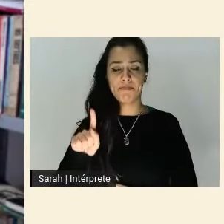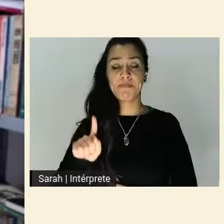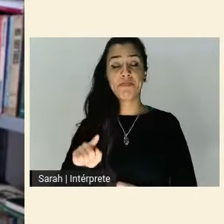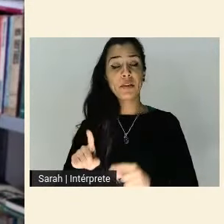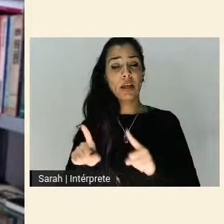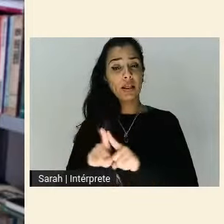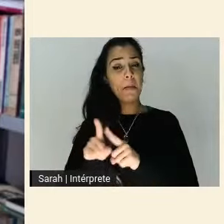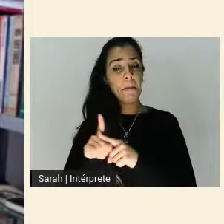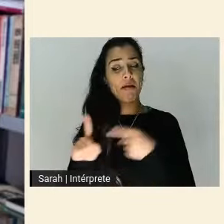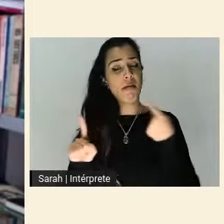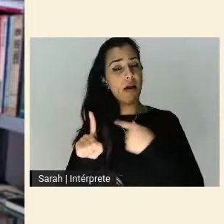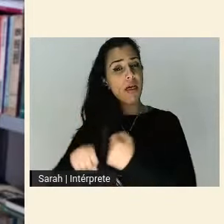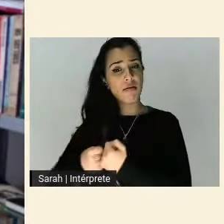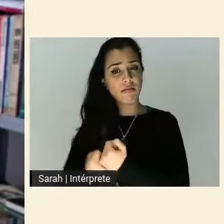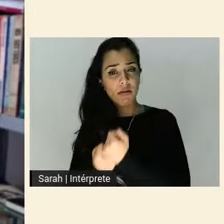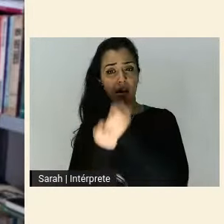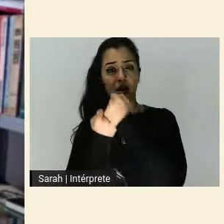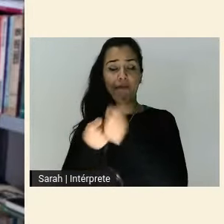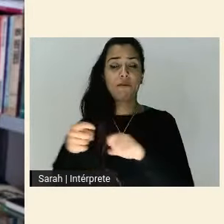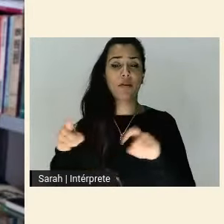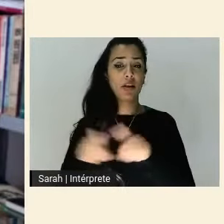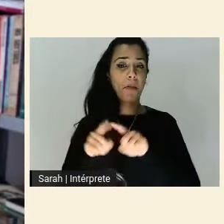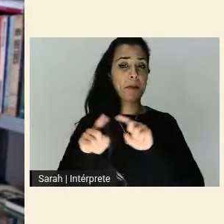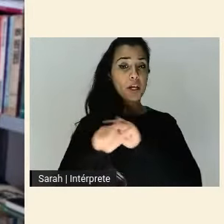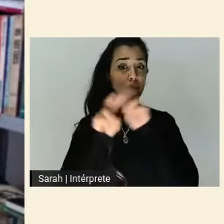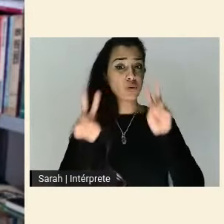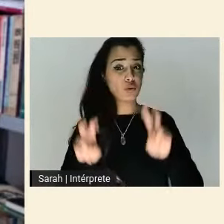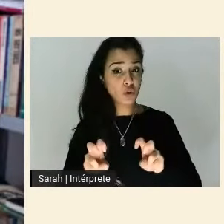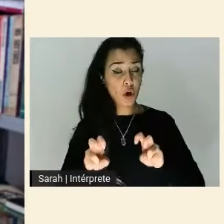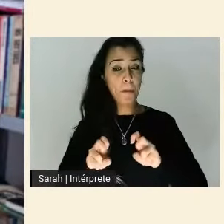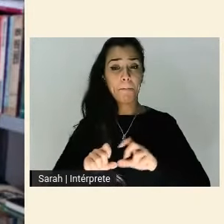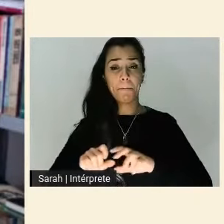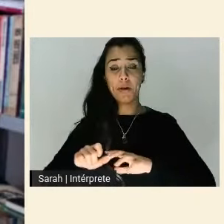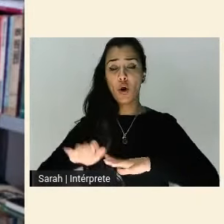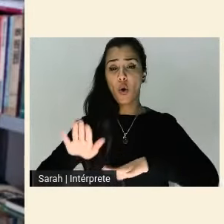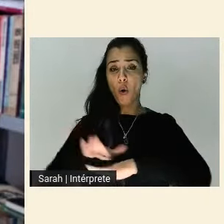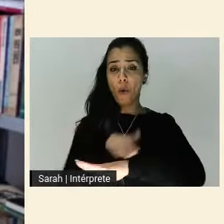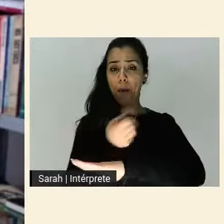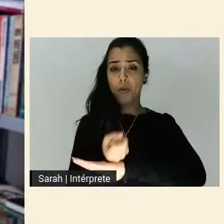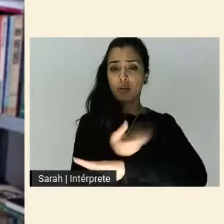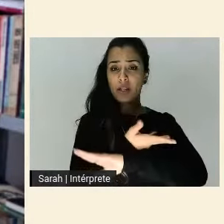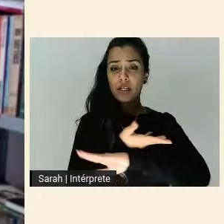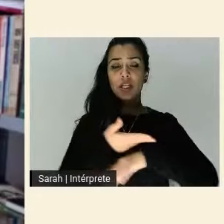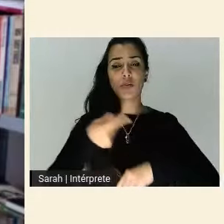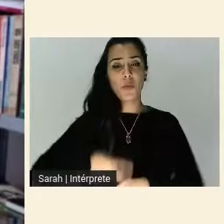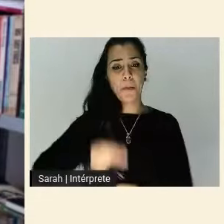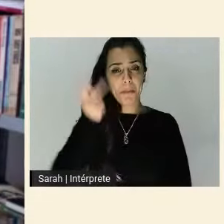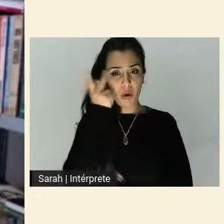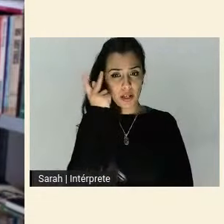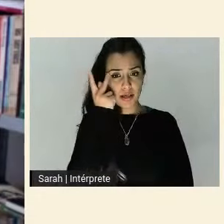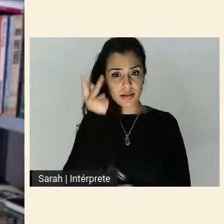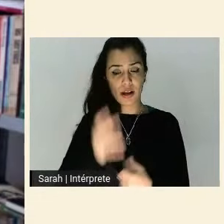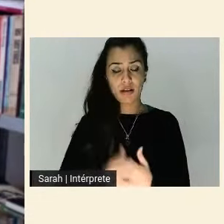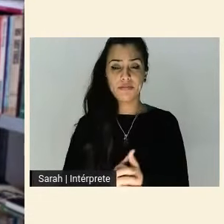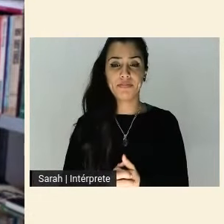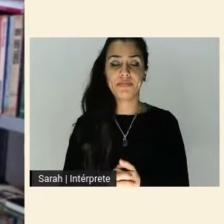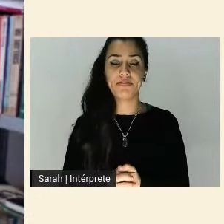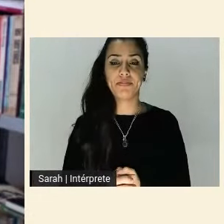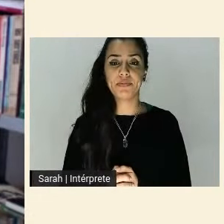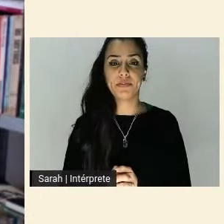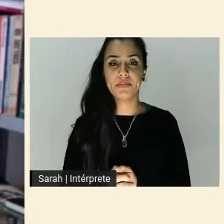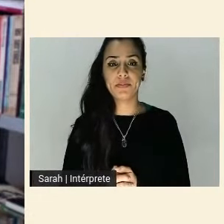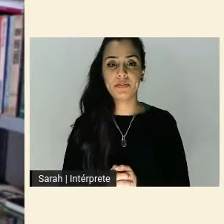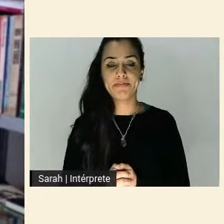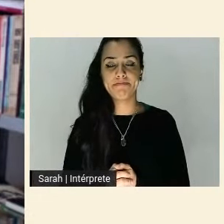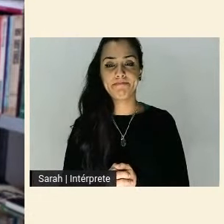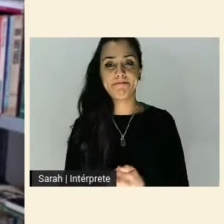né, de primeira hora, né, do modernismo paulista. Né. Ora, né, é